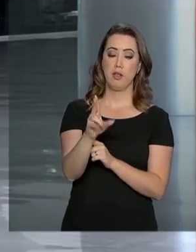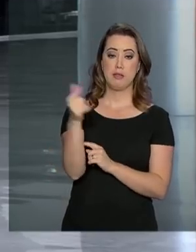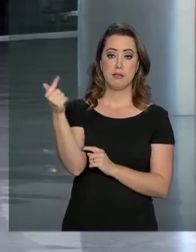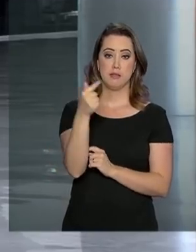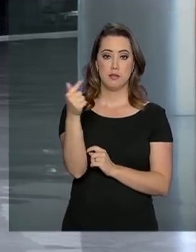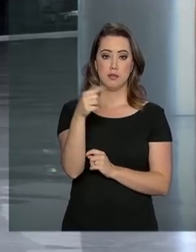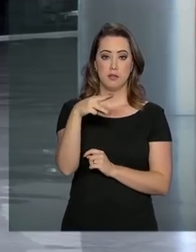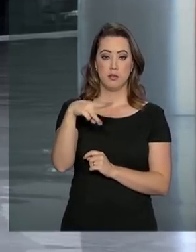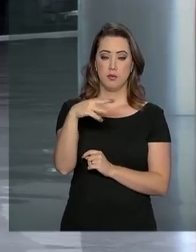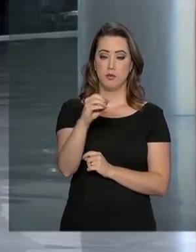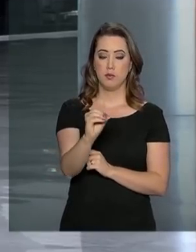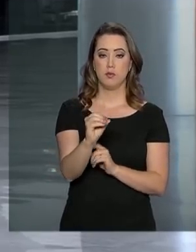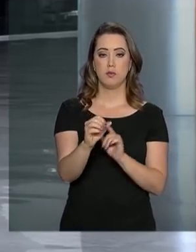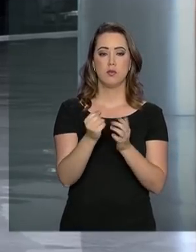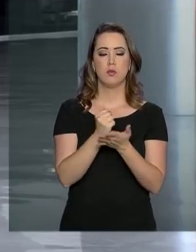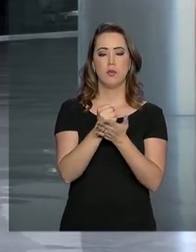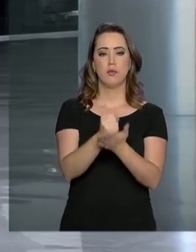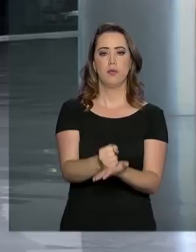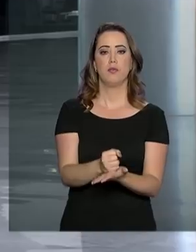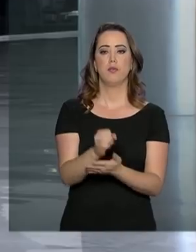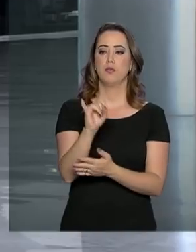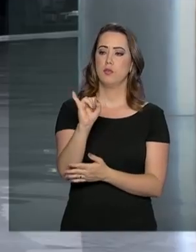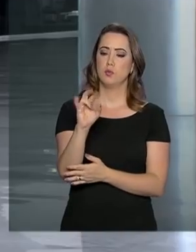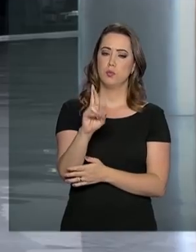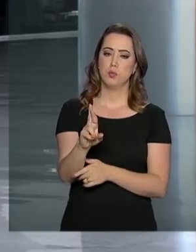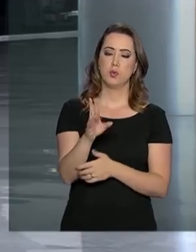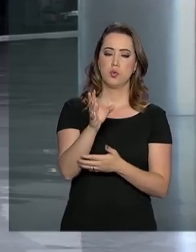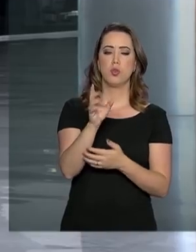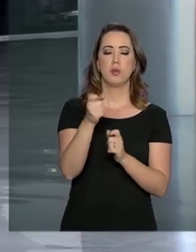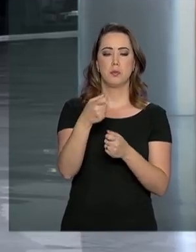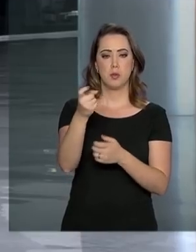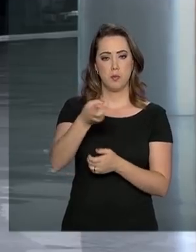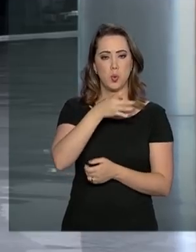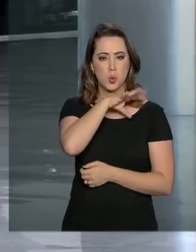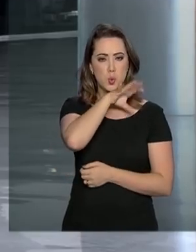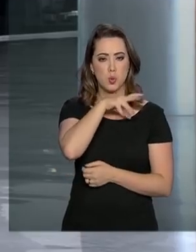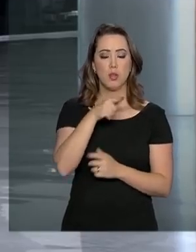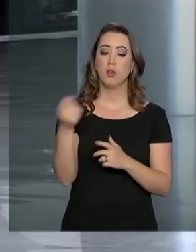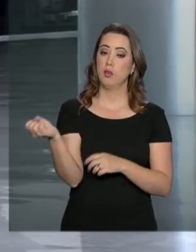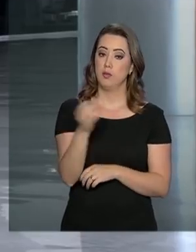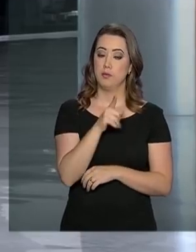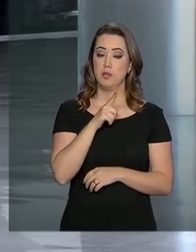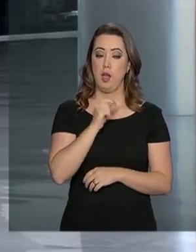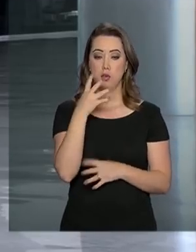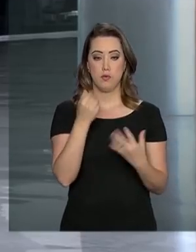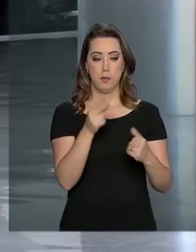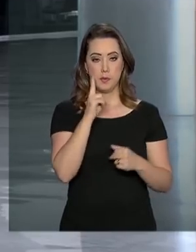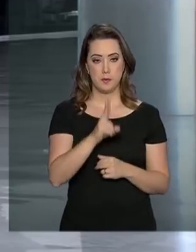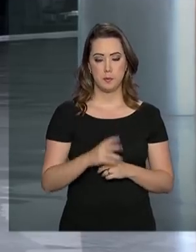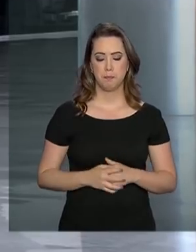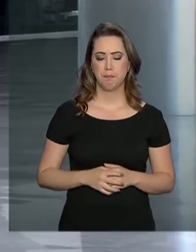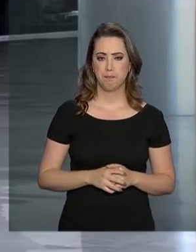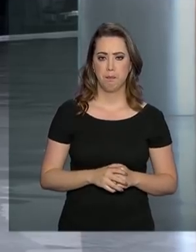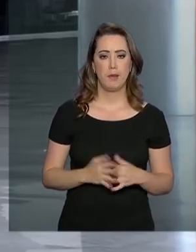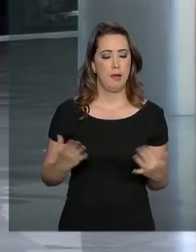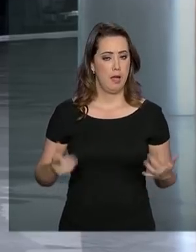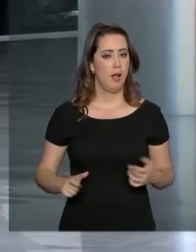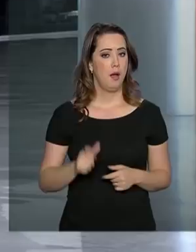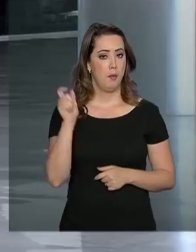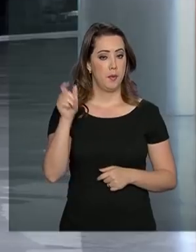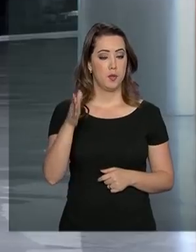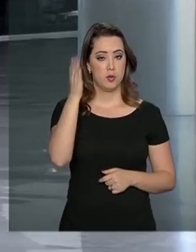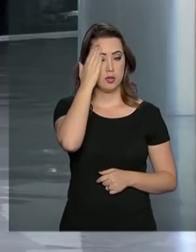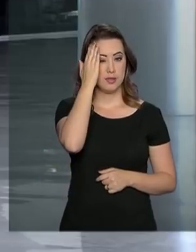de entrega da declaração do imposto de renda e tem novidade para 2019. O contribuinte, ele já vai